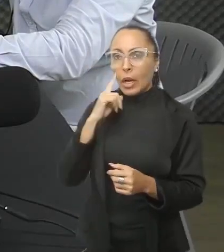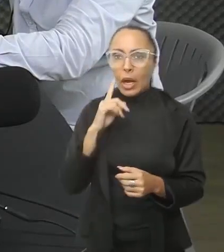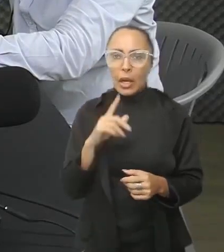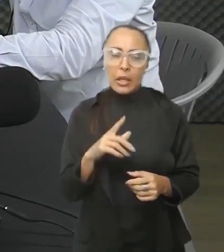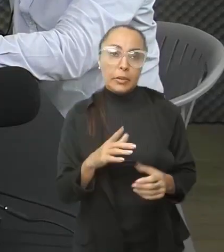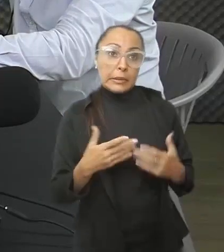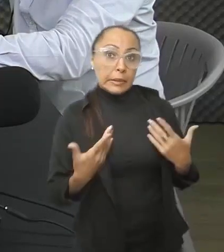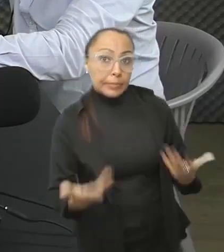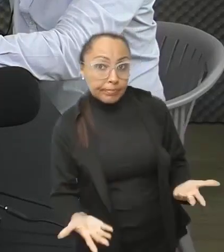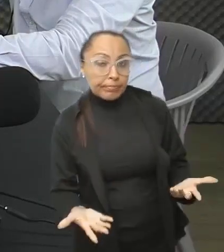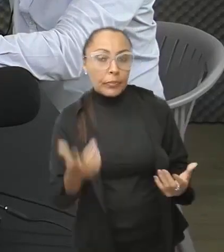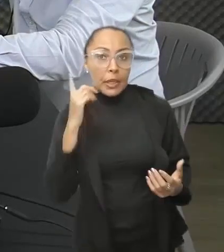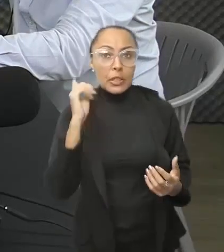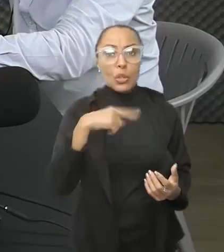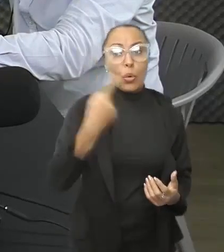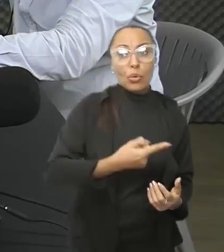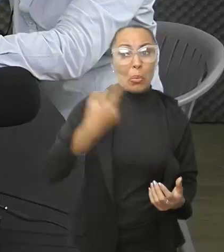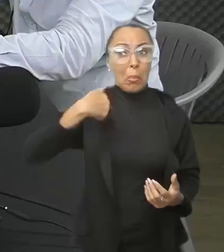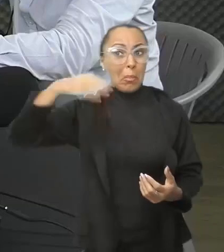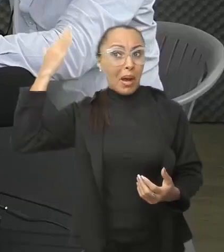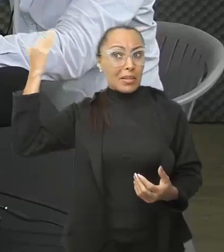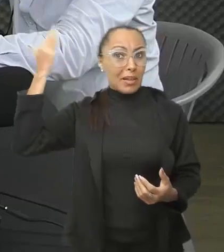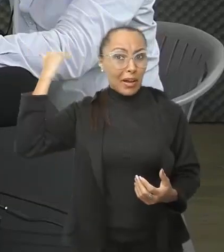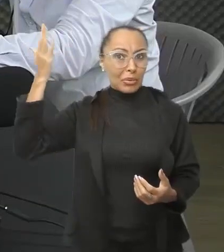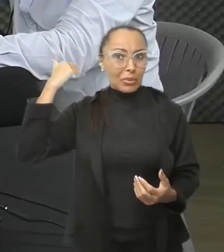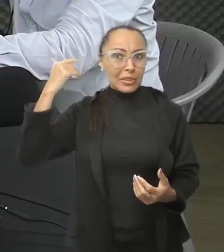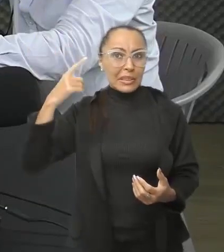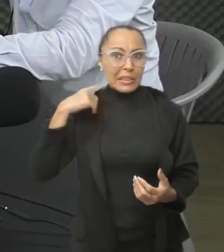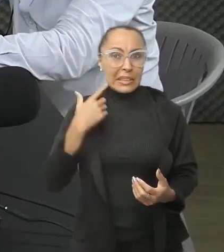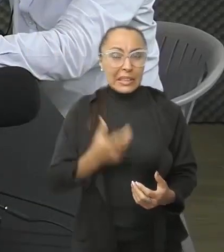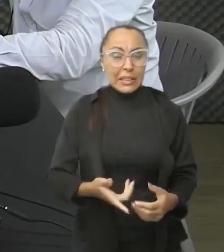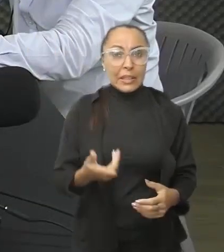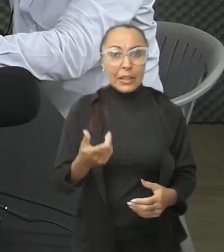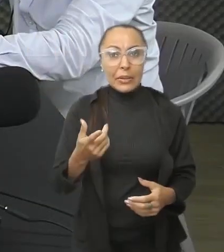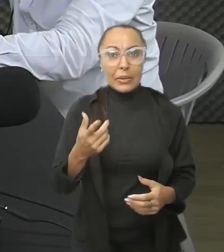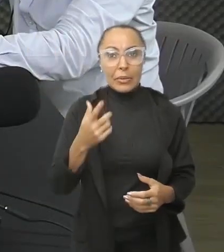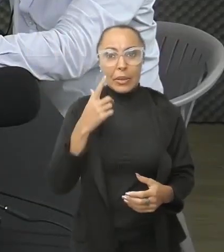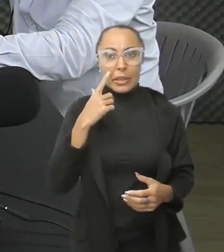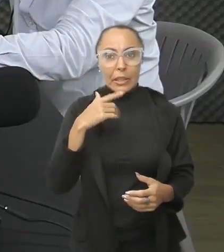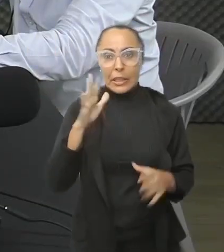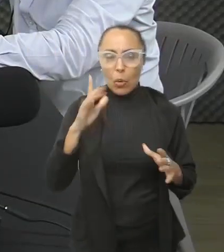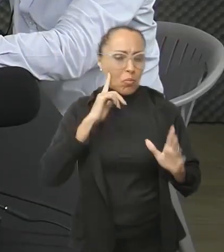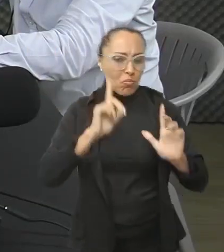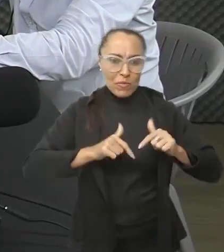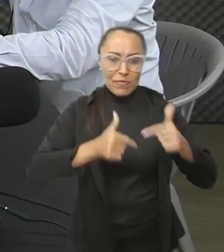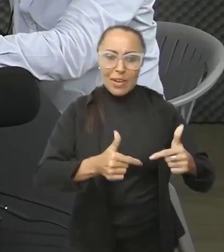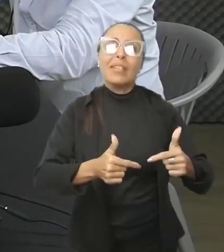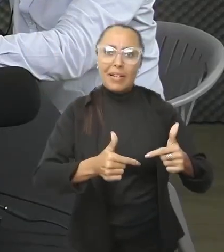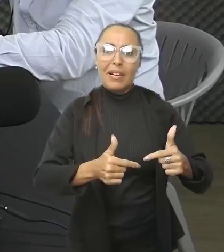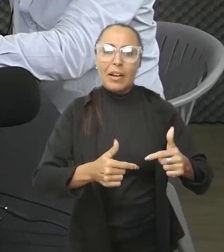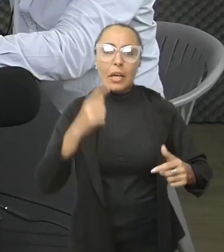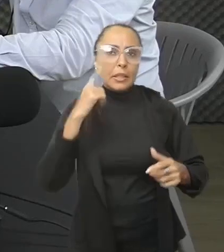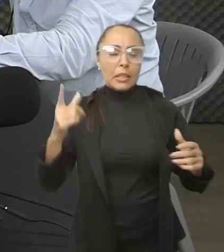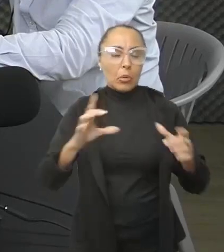Então, esse nosso passado de represar esses crimes, de não enfrentar, de não